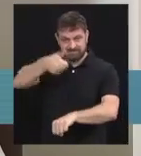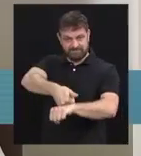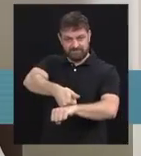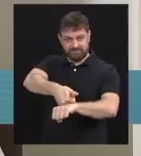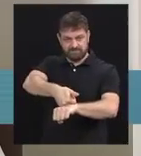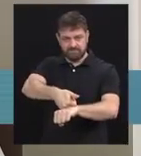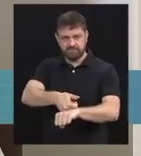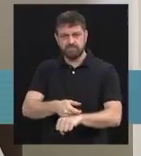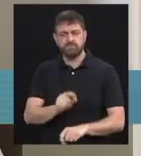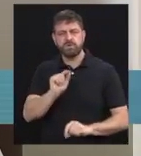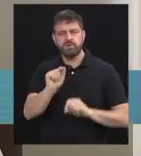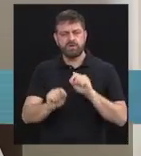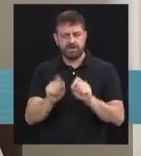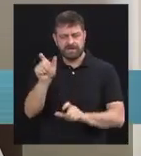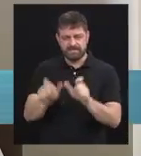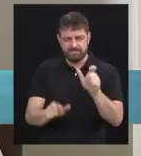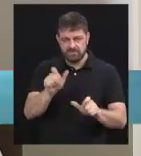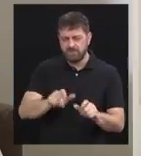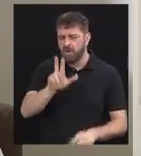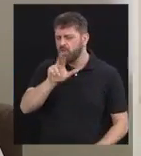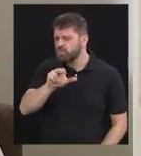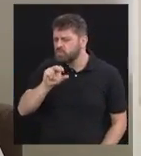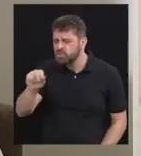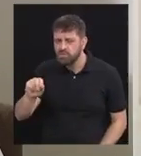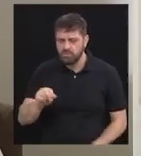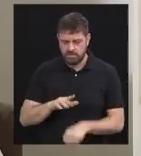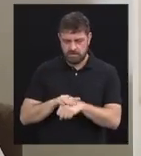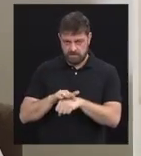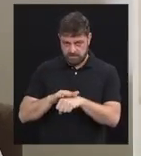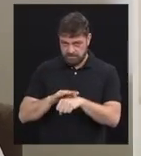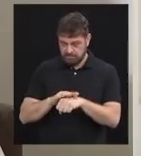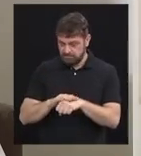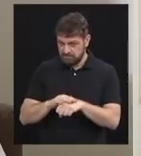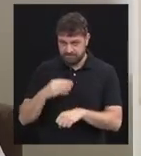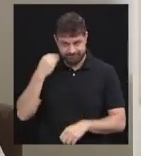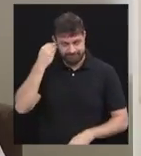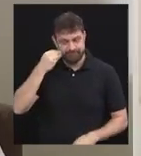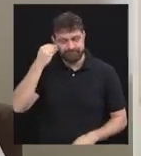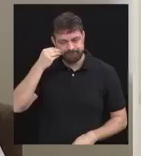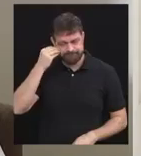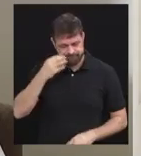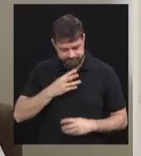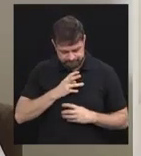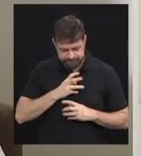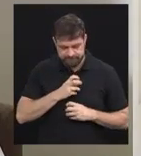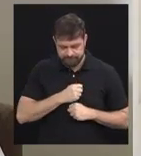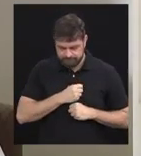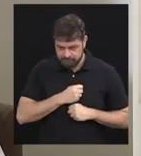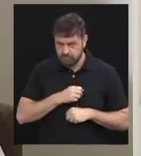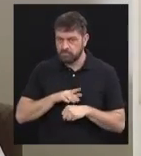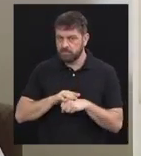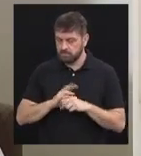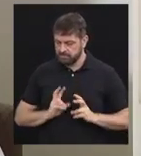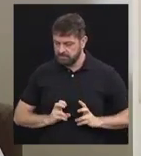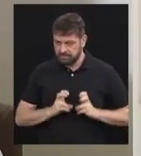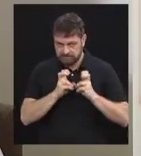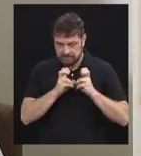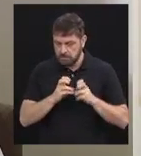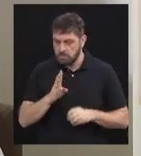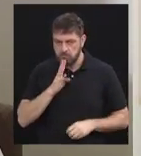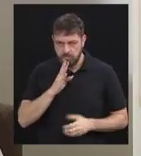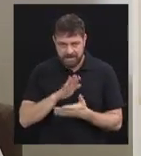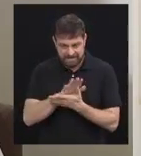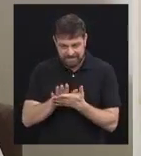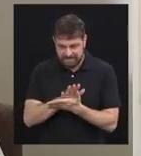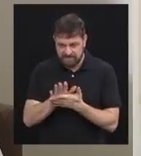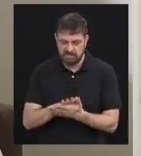momento. Aquelas pessoas que ainda não passou pela experiência amarga de ter um câncer,